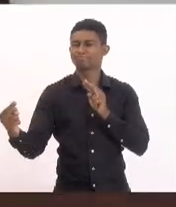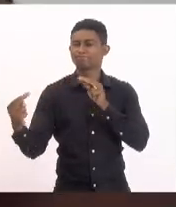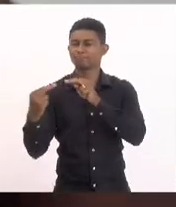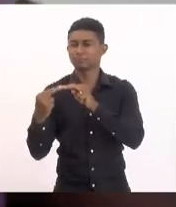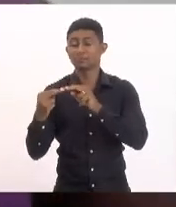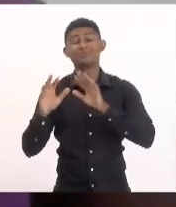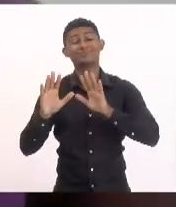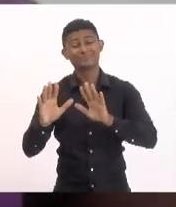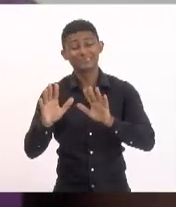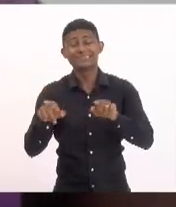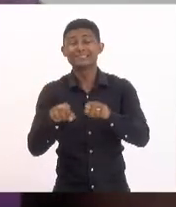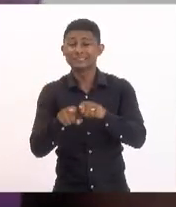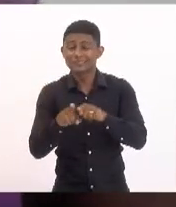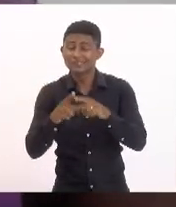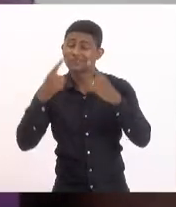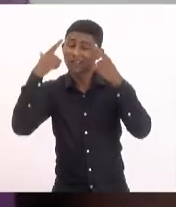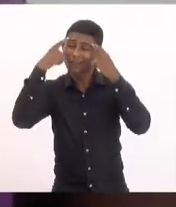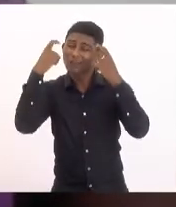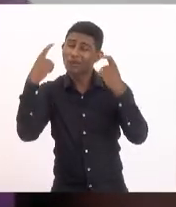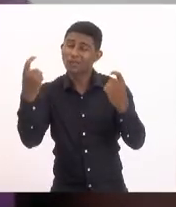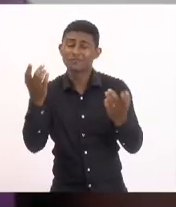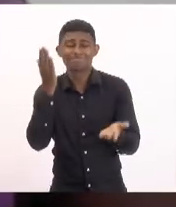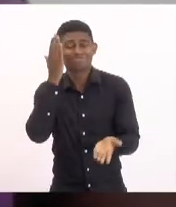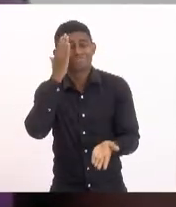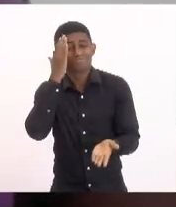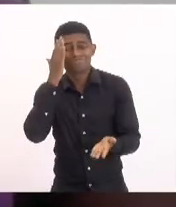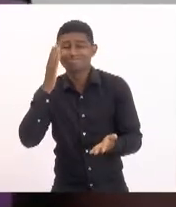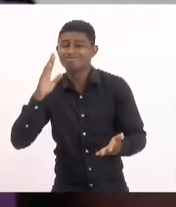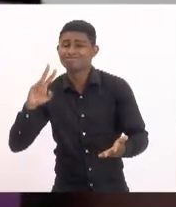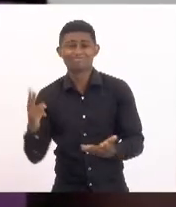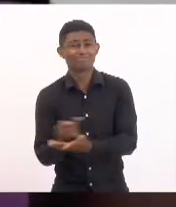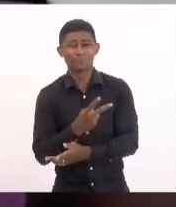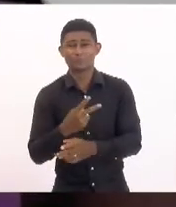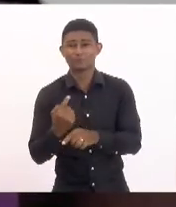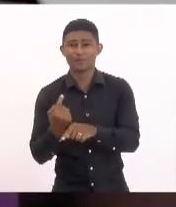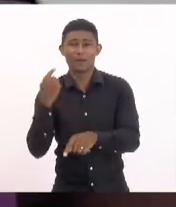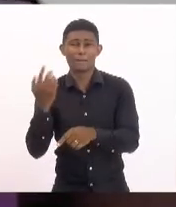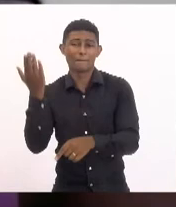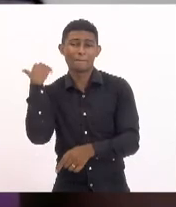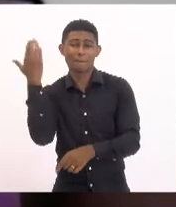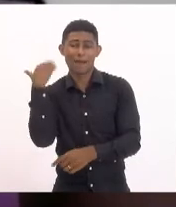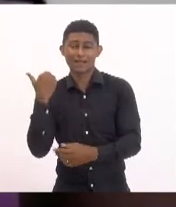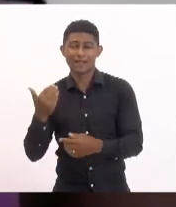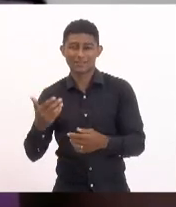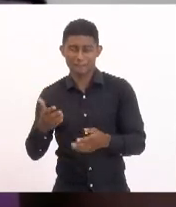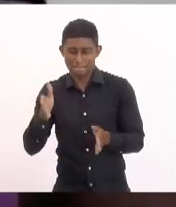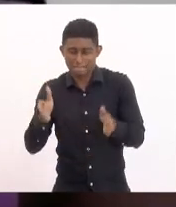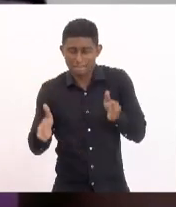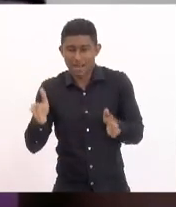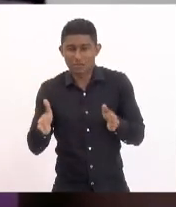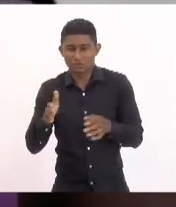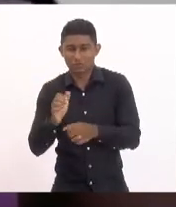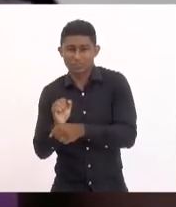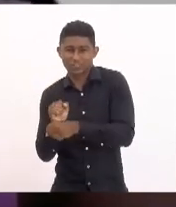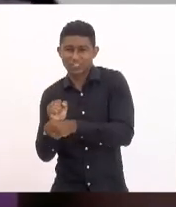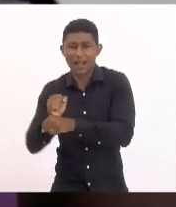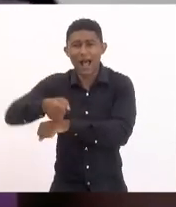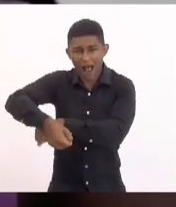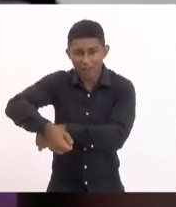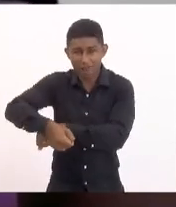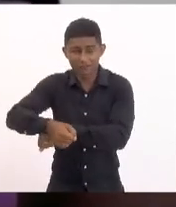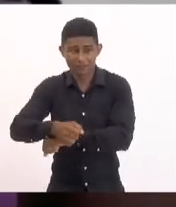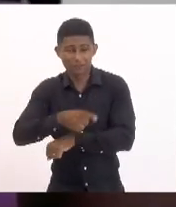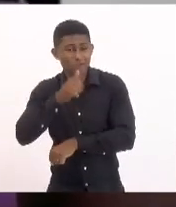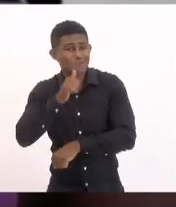né? Como quase em todo o país do período escravagista. Ela nascida lá nos campos de Goytacazes, dos